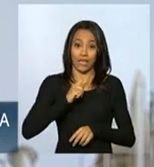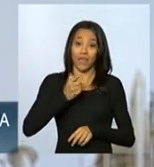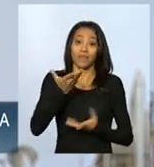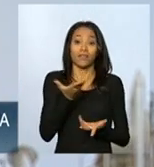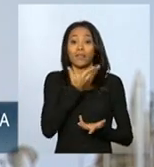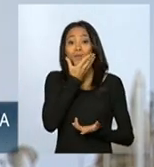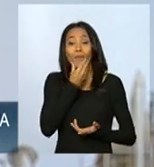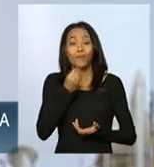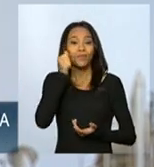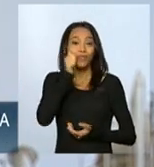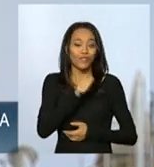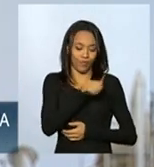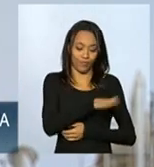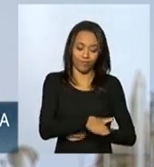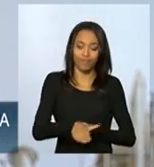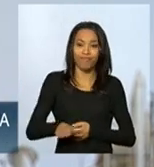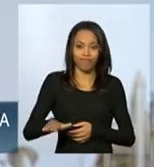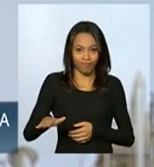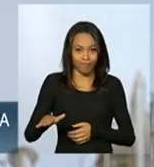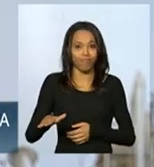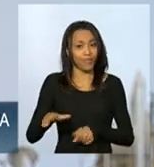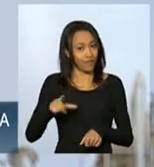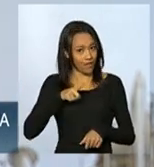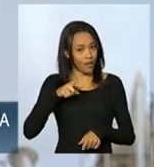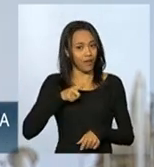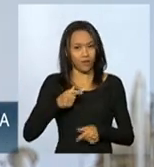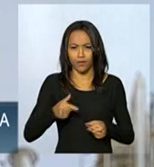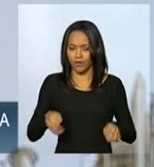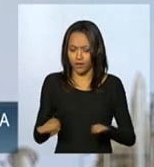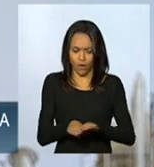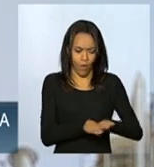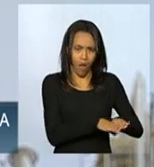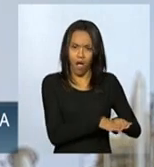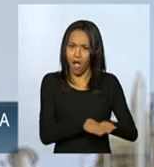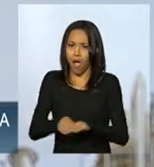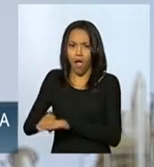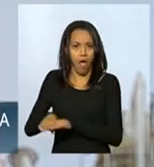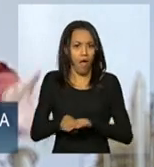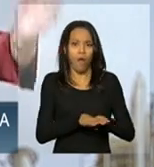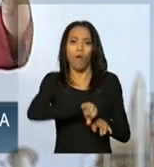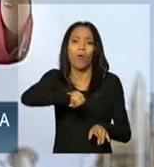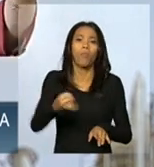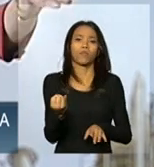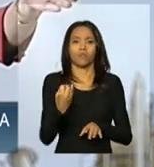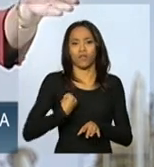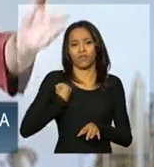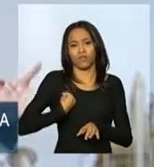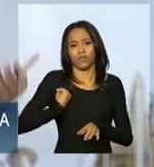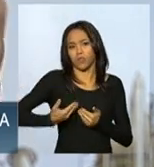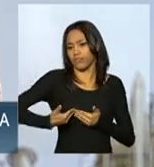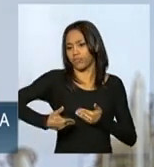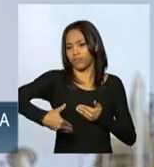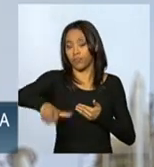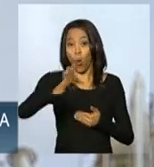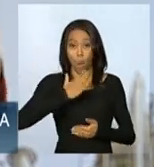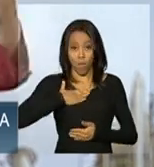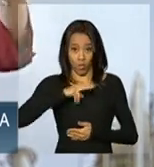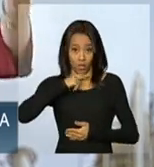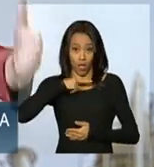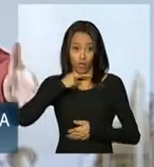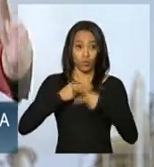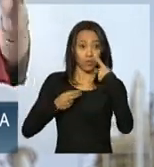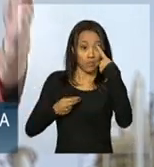e as brasileirinhas tenham as mesmas oportunidades. O neto da senhora e o meu